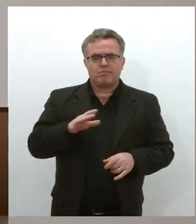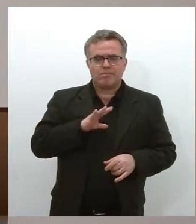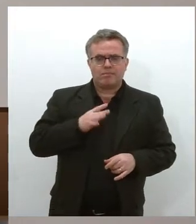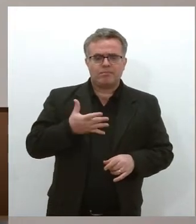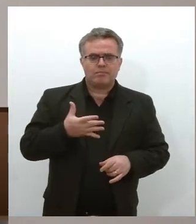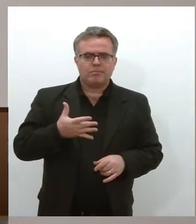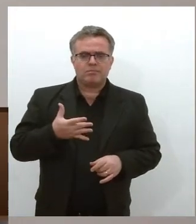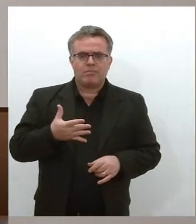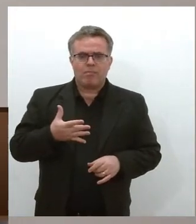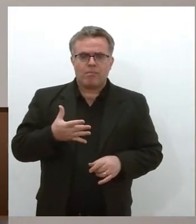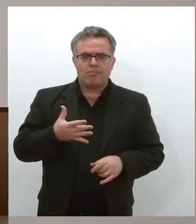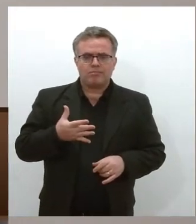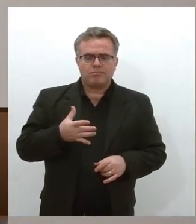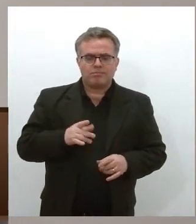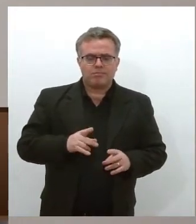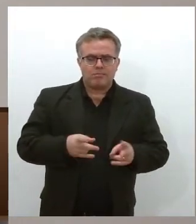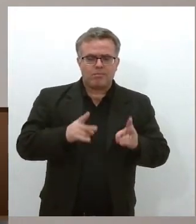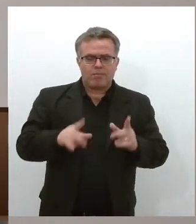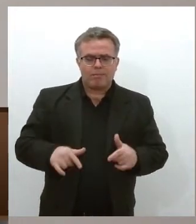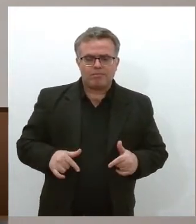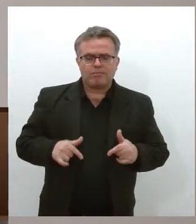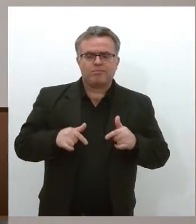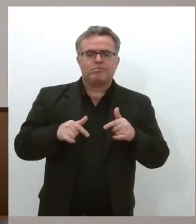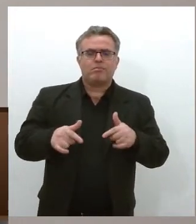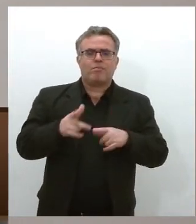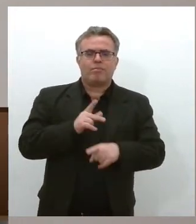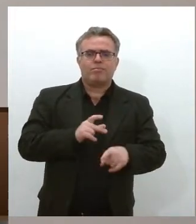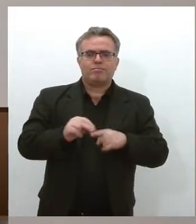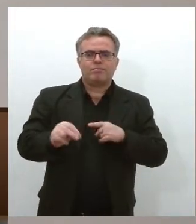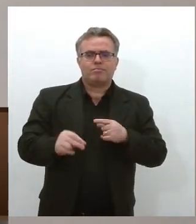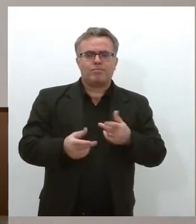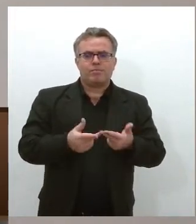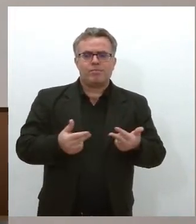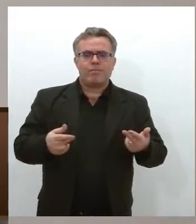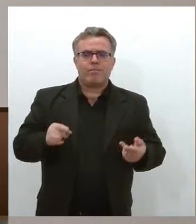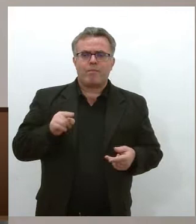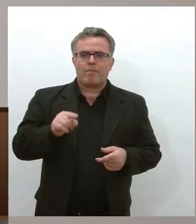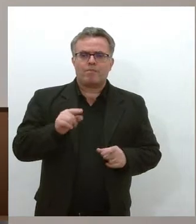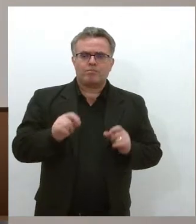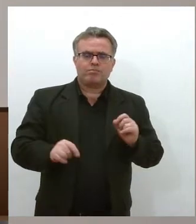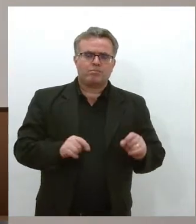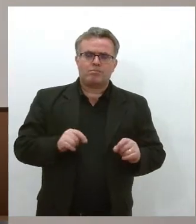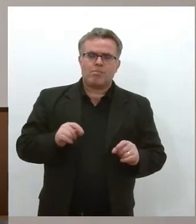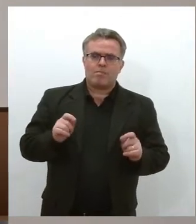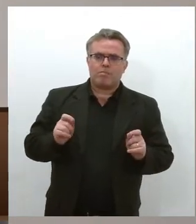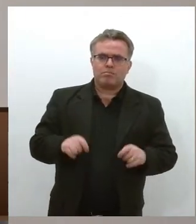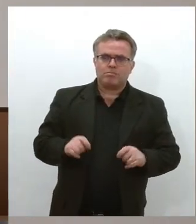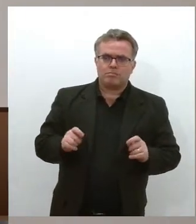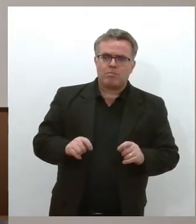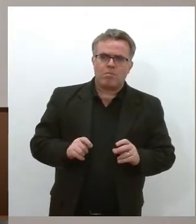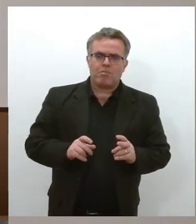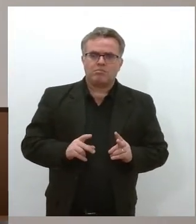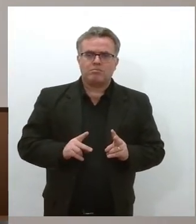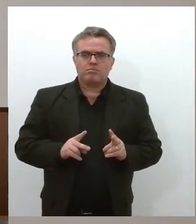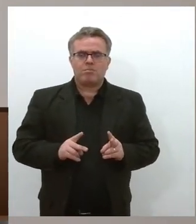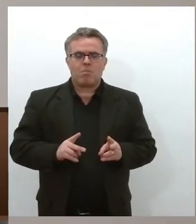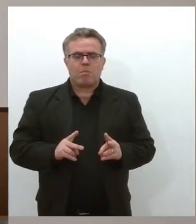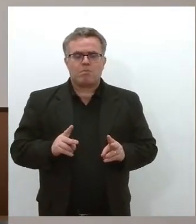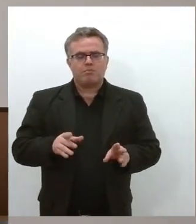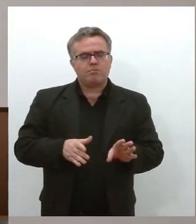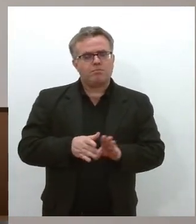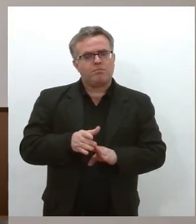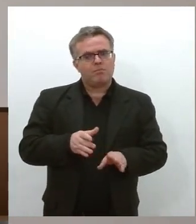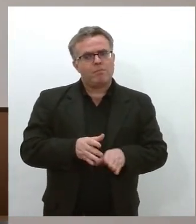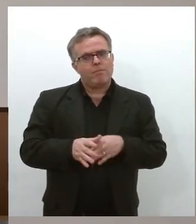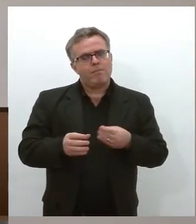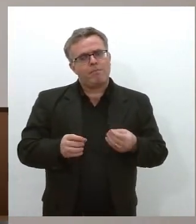têm buscado quebrar, né, esse status quo, têm buscado serem disruptivas, e é o que a gente precisa